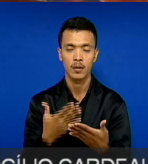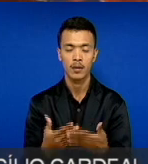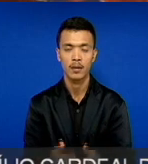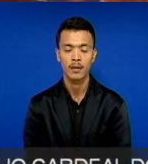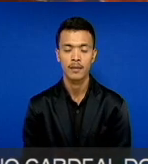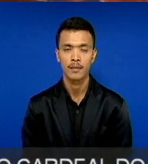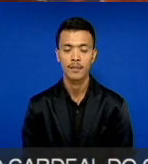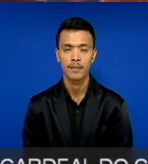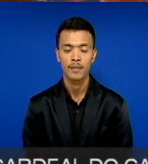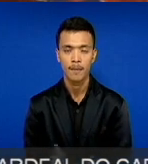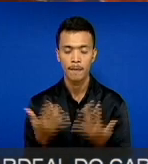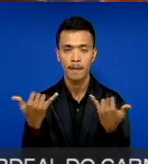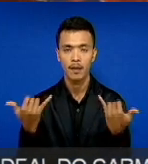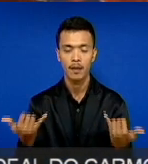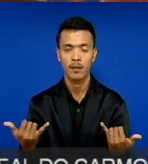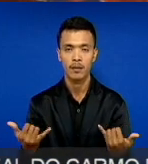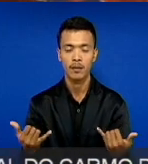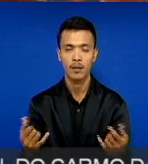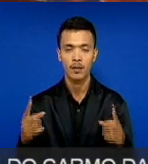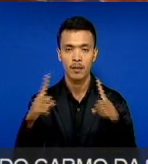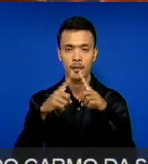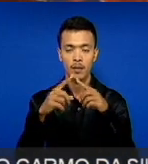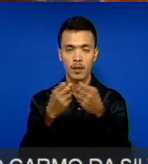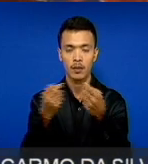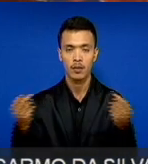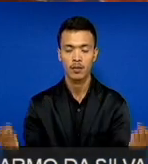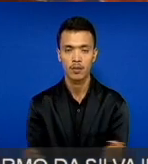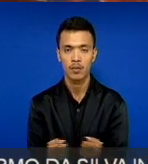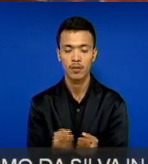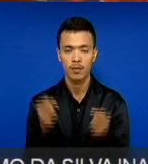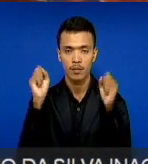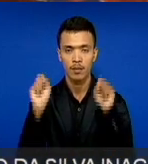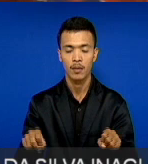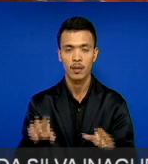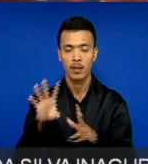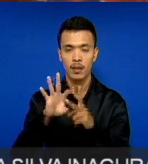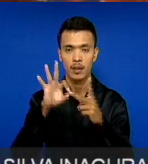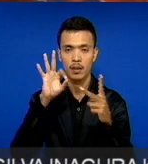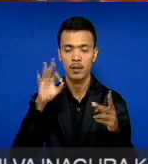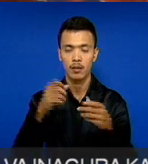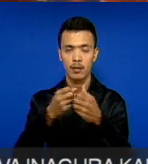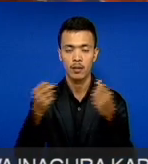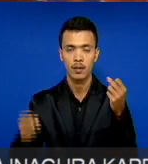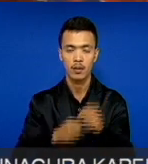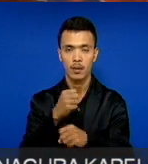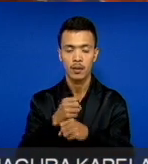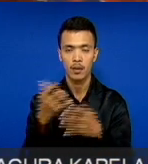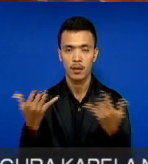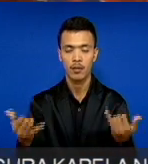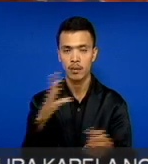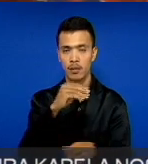mim. Agora, dá o levantamento, mas para sucursir, não é? E a possibilidade da tua eleição, tina ainda, né? Ou ele tina hoje.